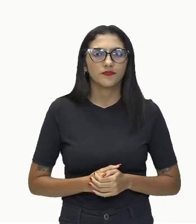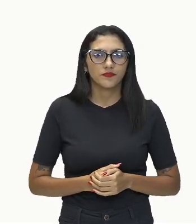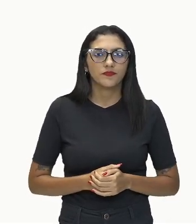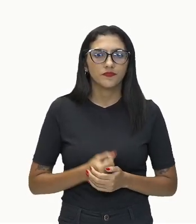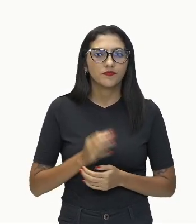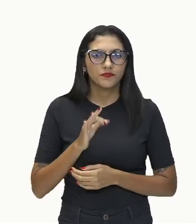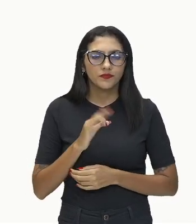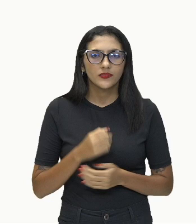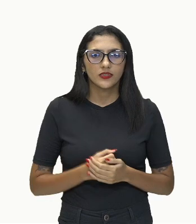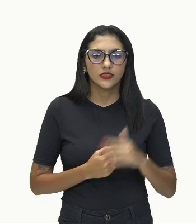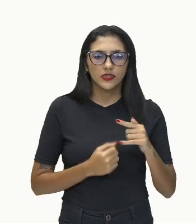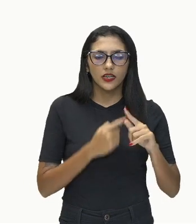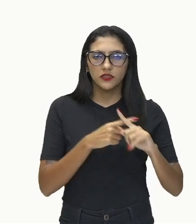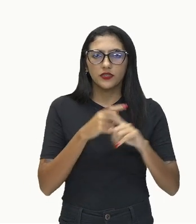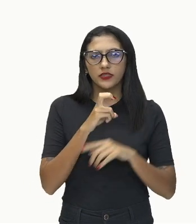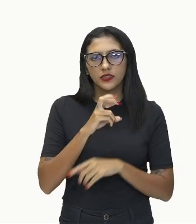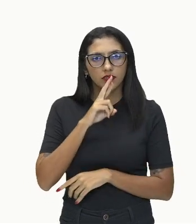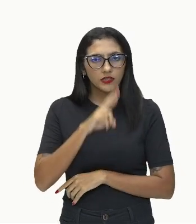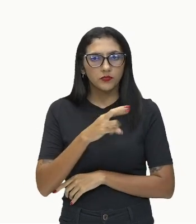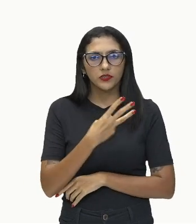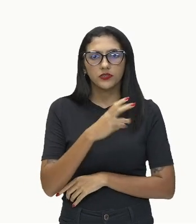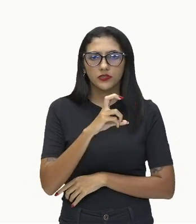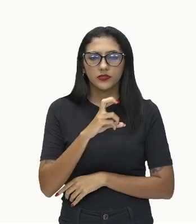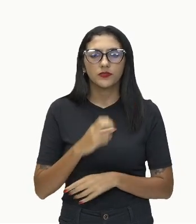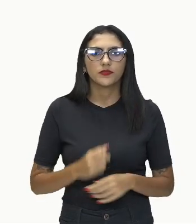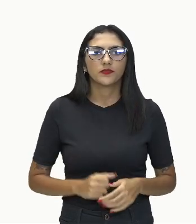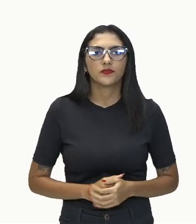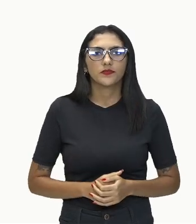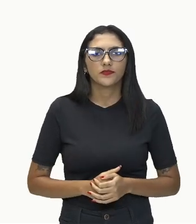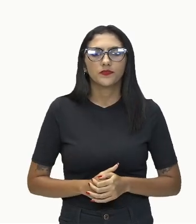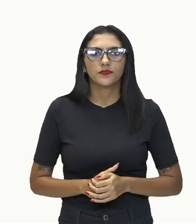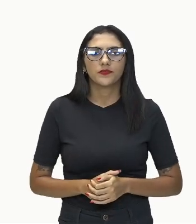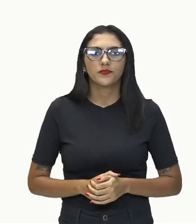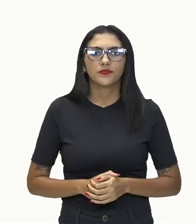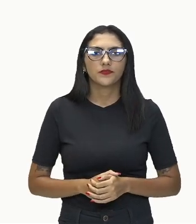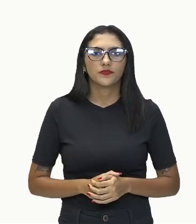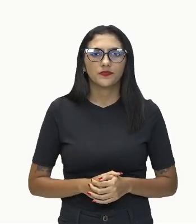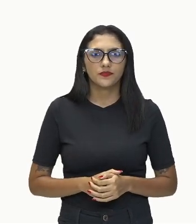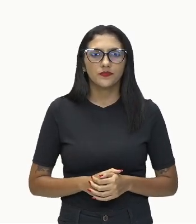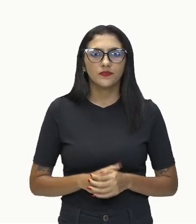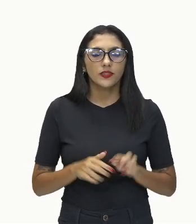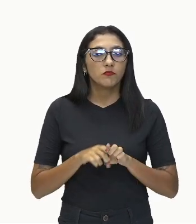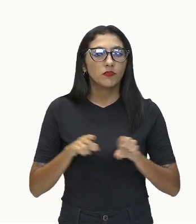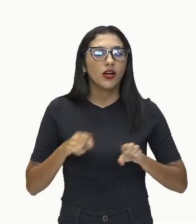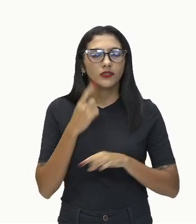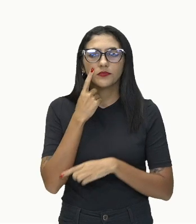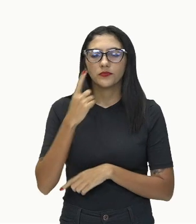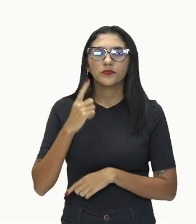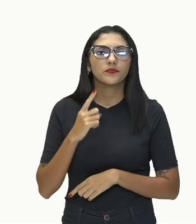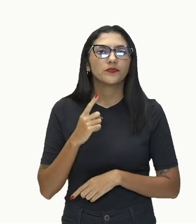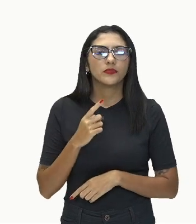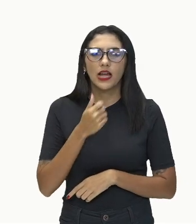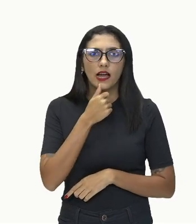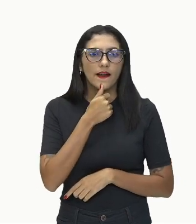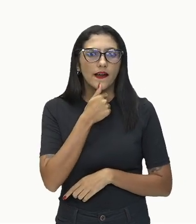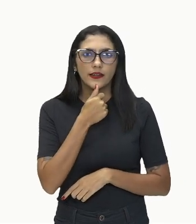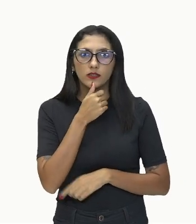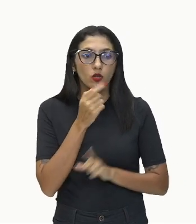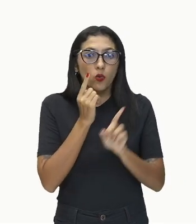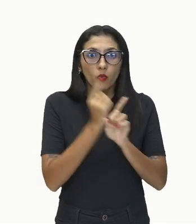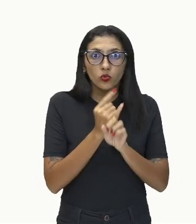5, 35. Pronto. Mas vejam, isso aí ainda não é o